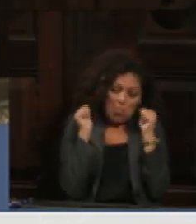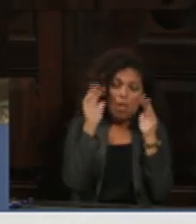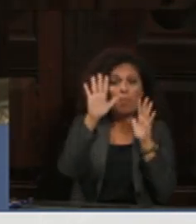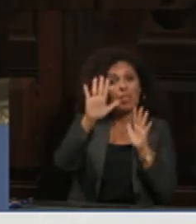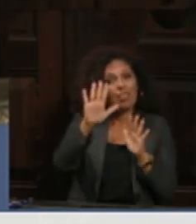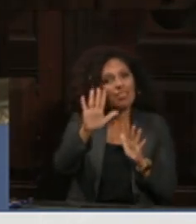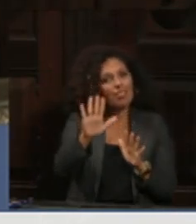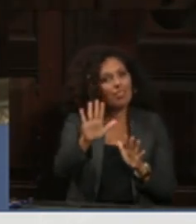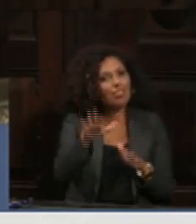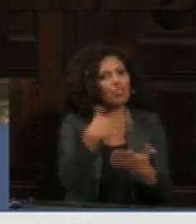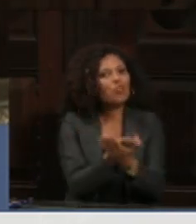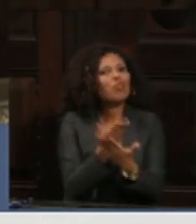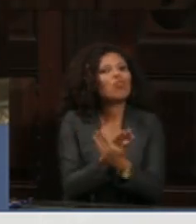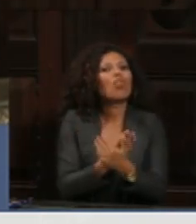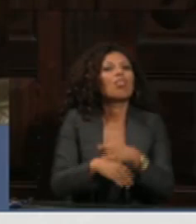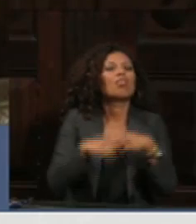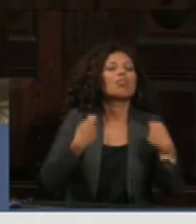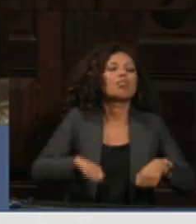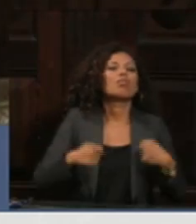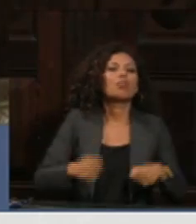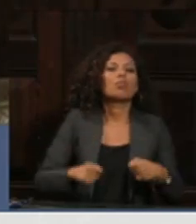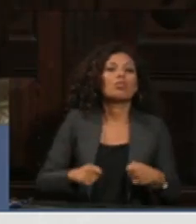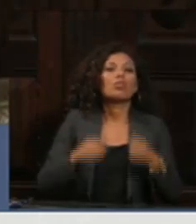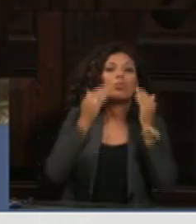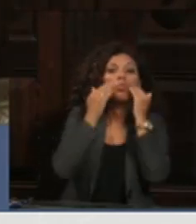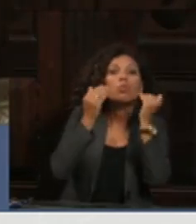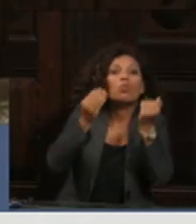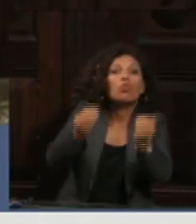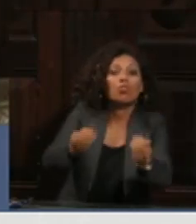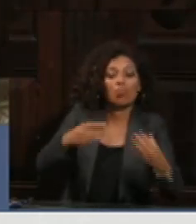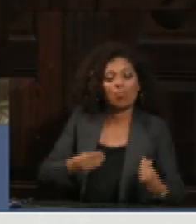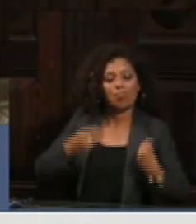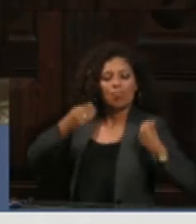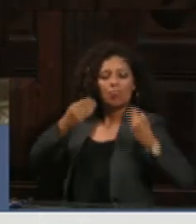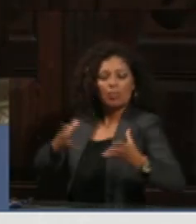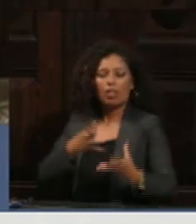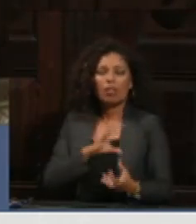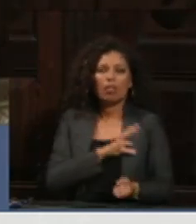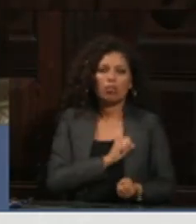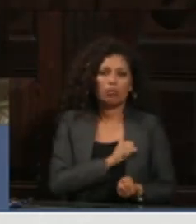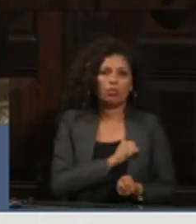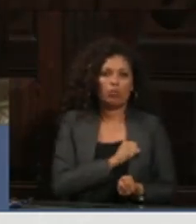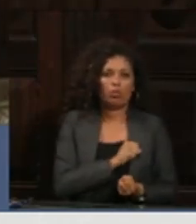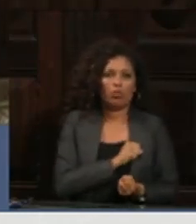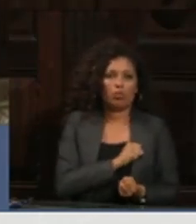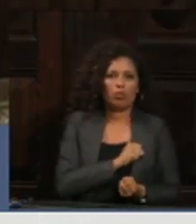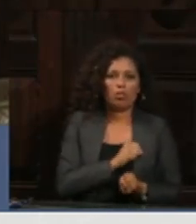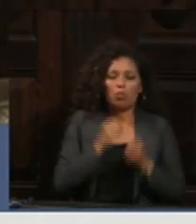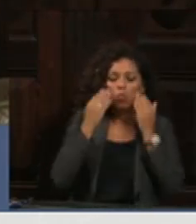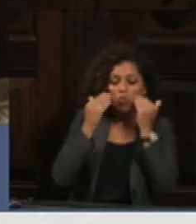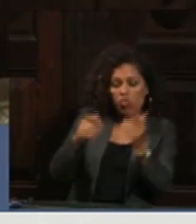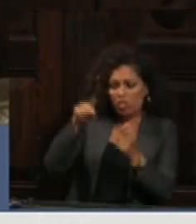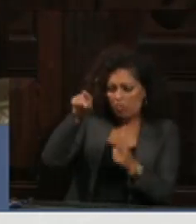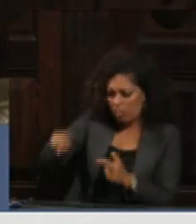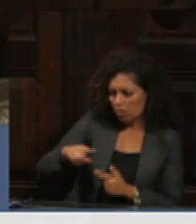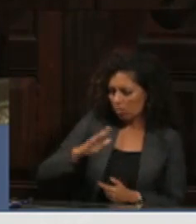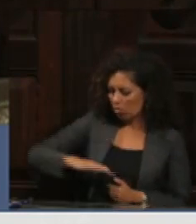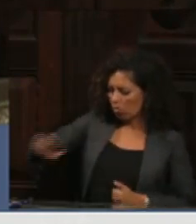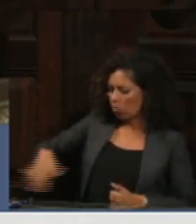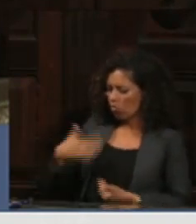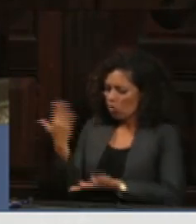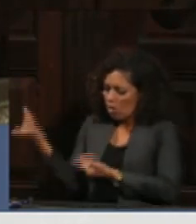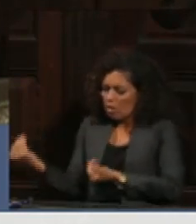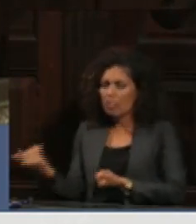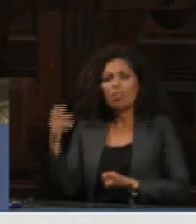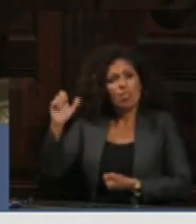a escola precisa garantir que esse jovem será amado, será acolhido, será